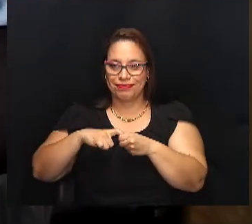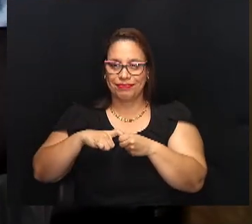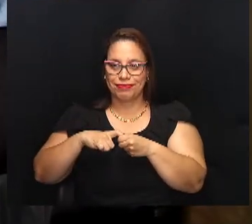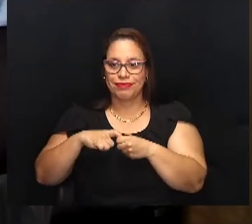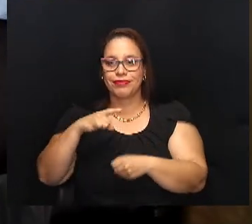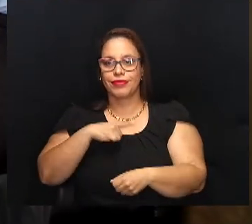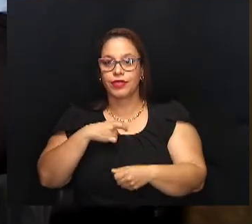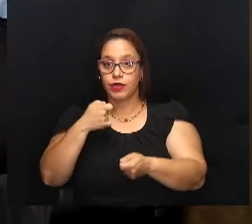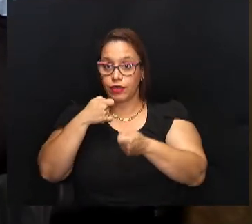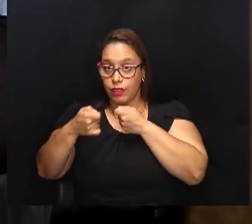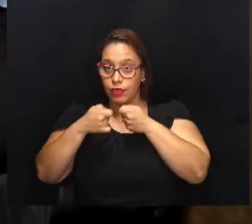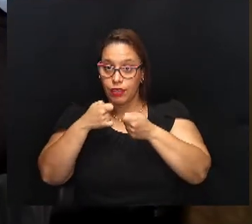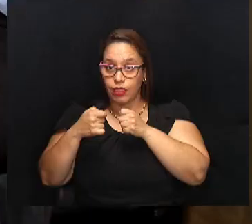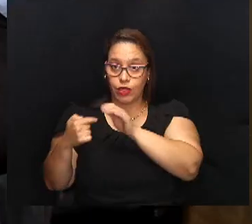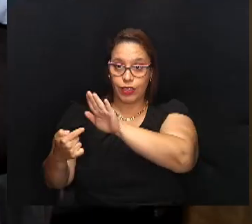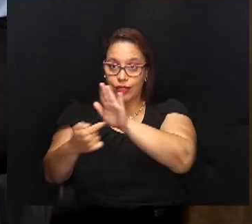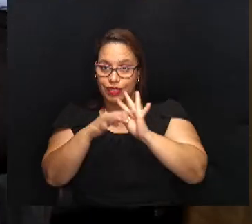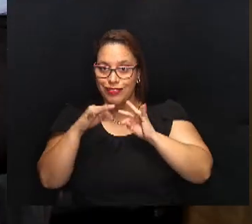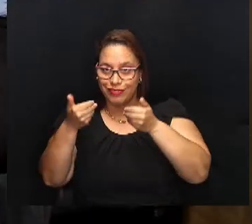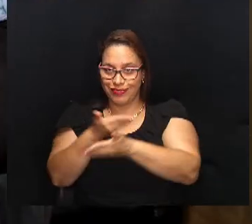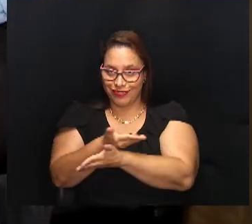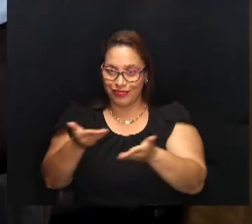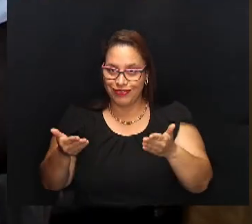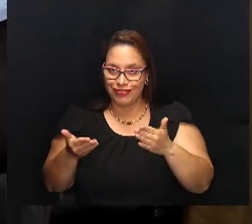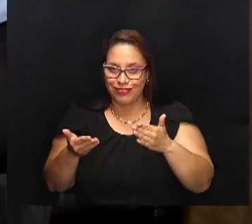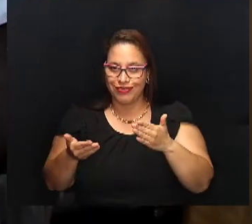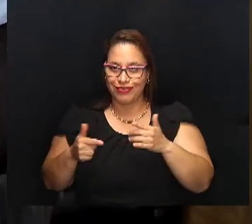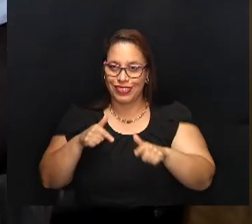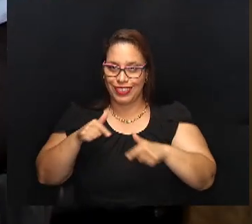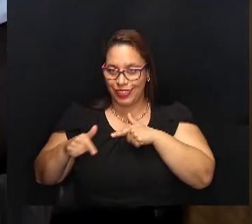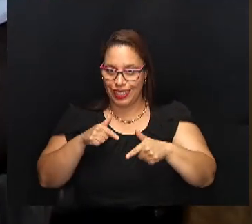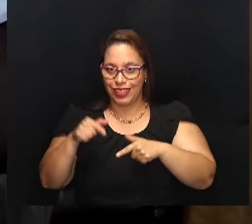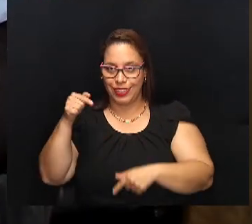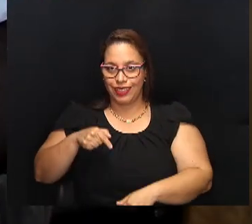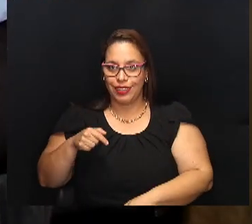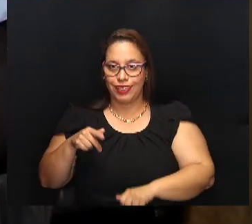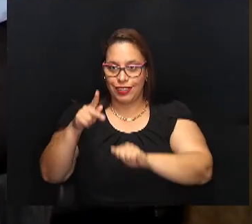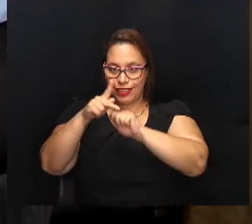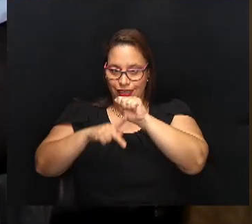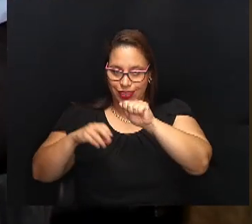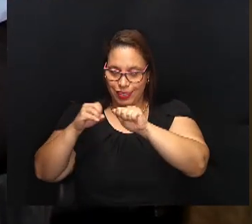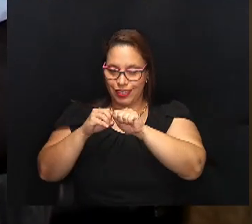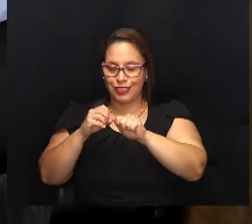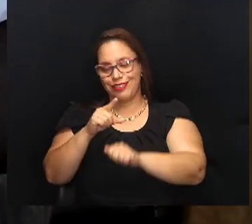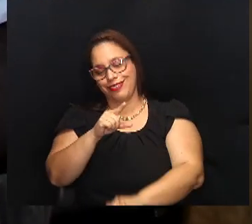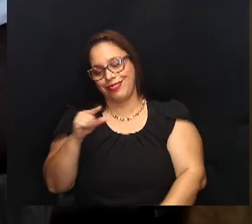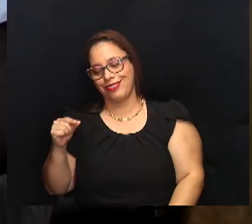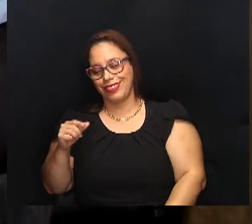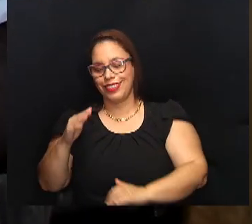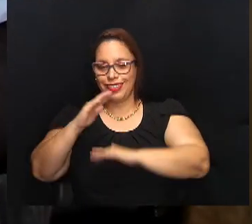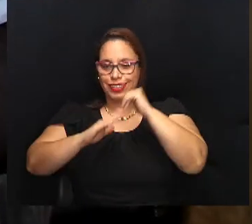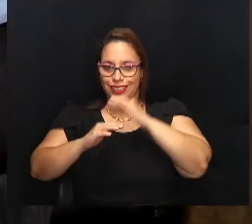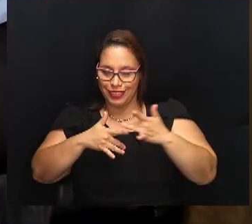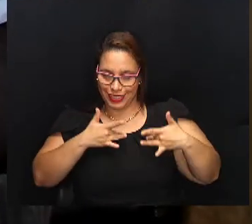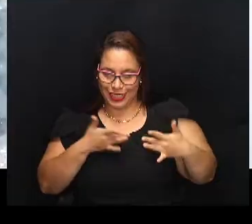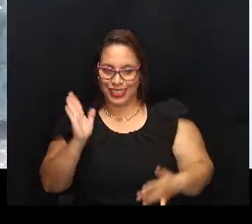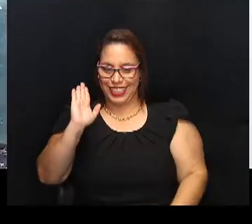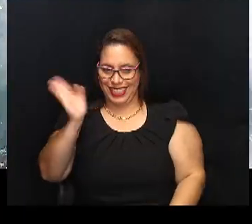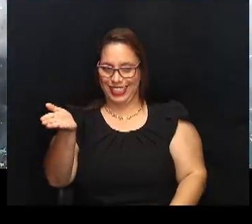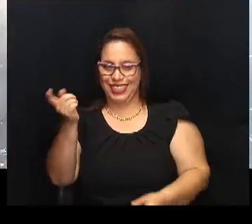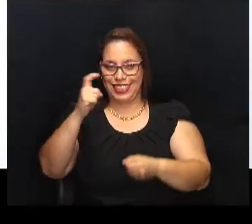tem mais uma entrevista e mostra tudo para você do trabalho que é realizado aqui. Então não saia daí que o Mãos Solidárias volta já